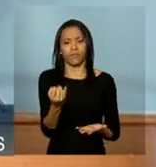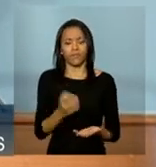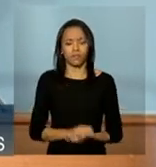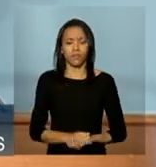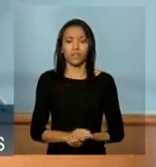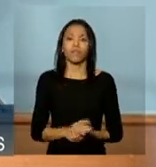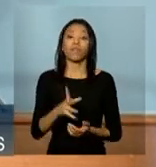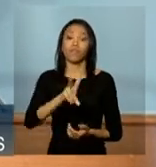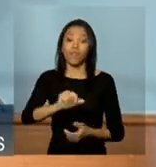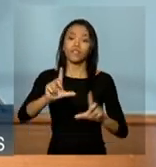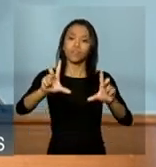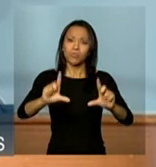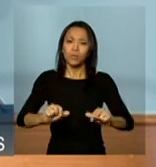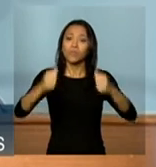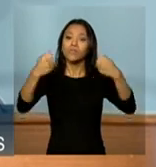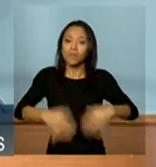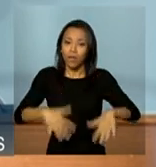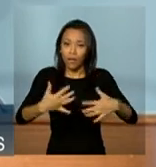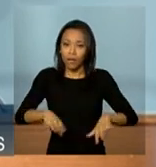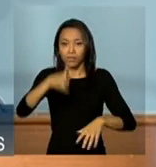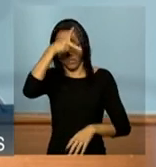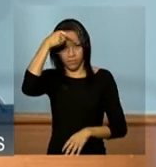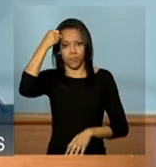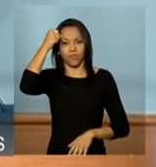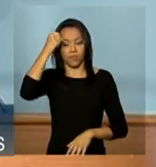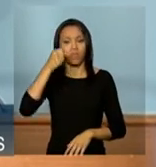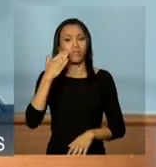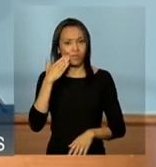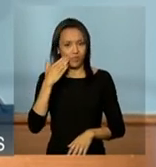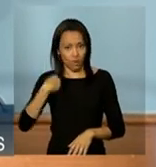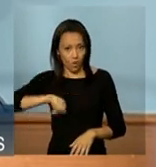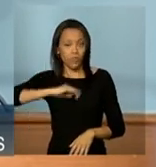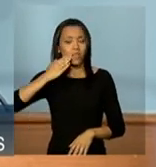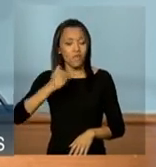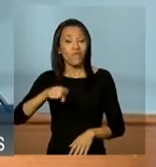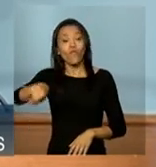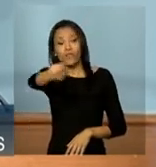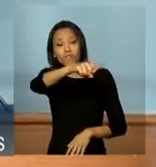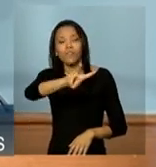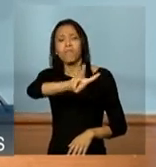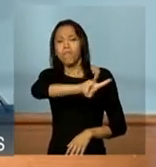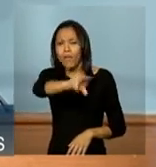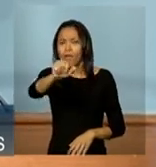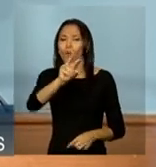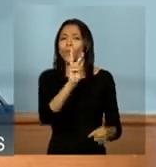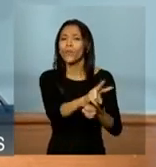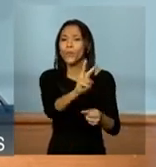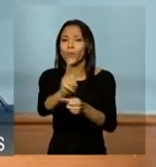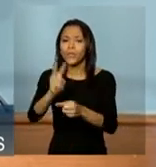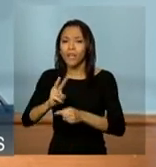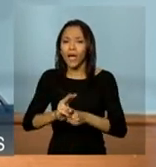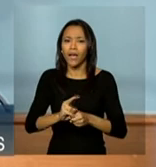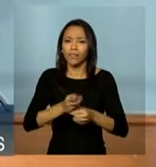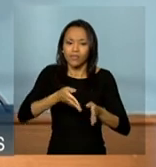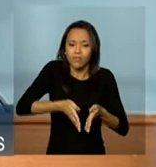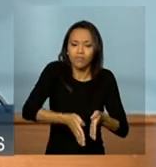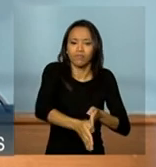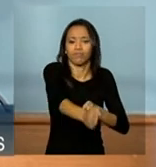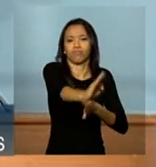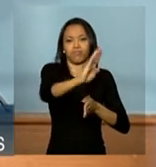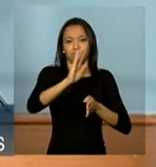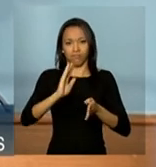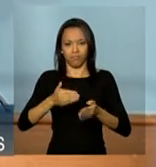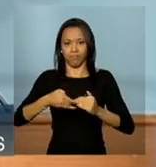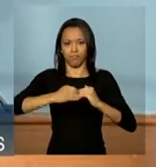inclusive, para as prefeituras. Nós temos certeza que, com isso, vocês terão melhores condições de cuidar das estradas e sinais.